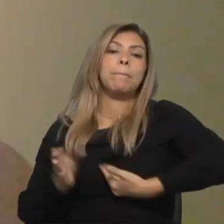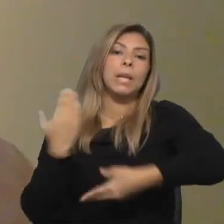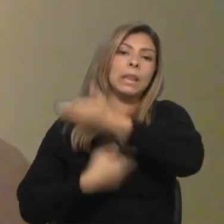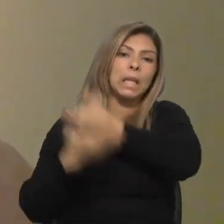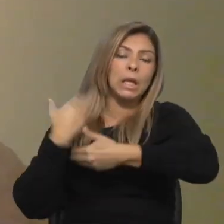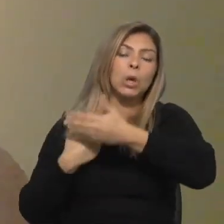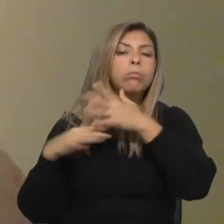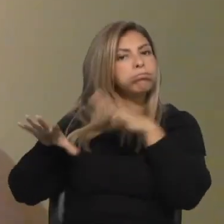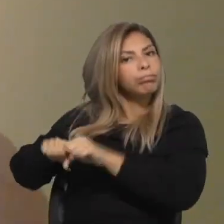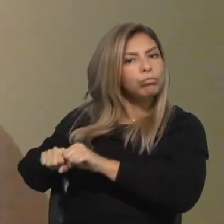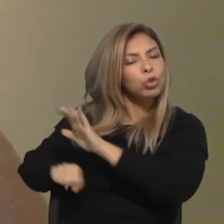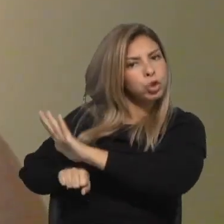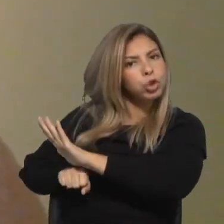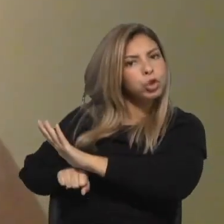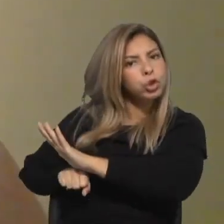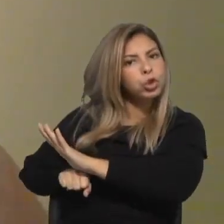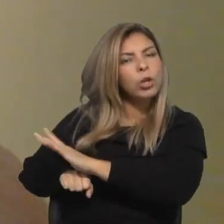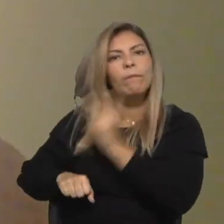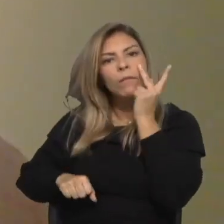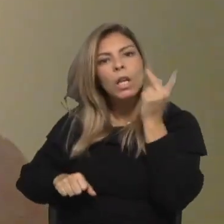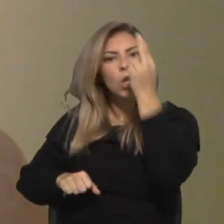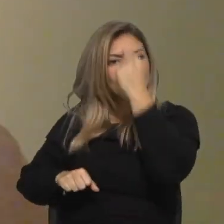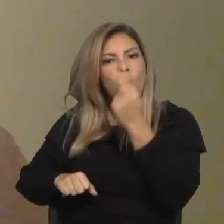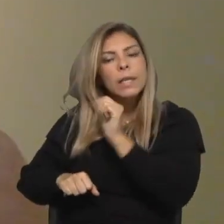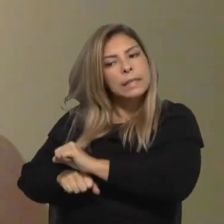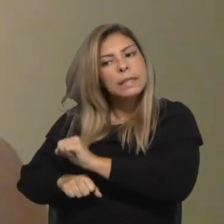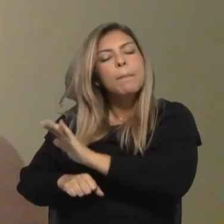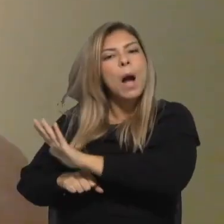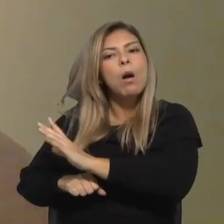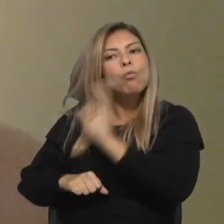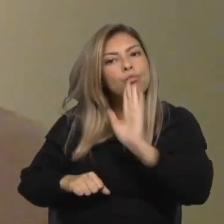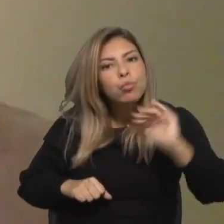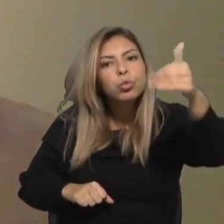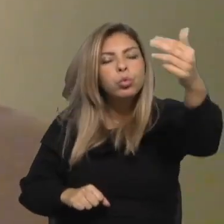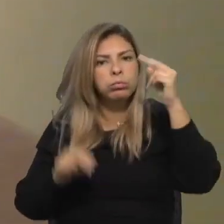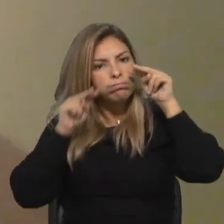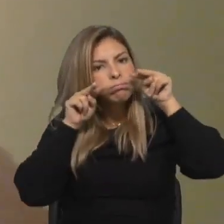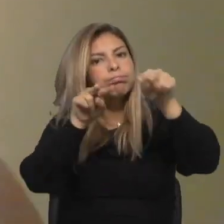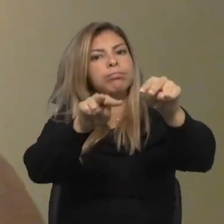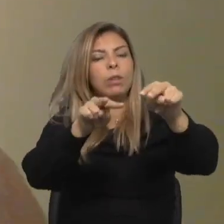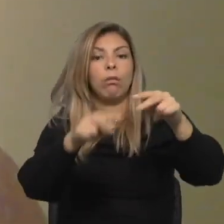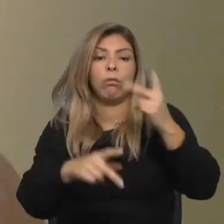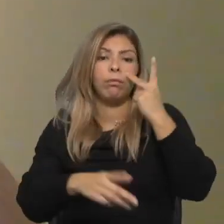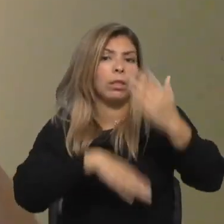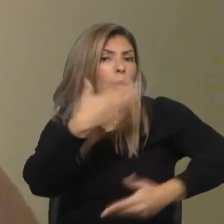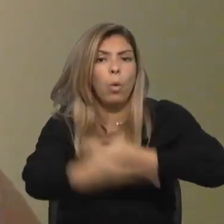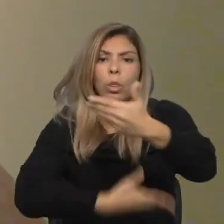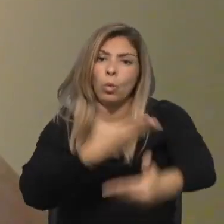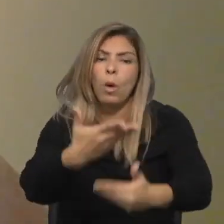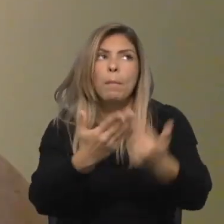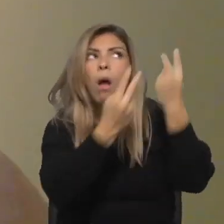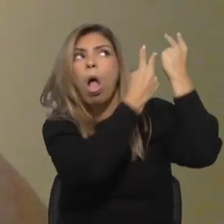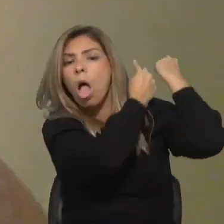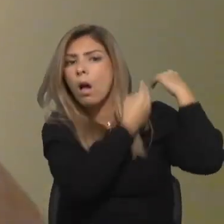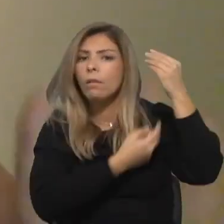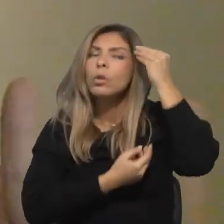vida, mas também queremos olhar para o futuro, porque é para o futuro que a vida anda. Portanto, não podemos ficar com